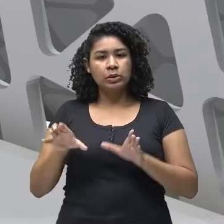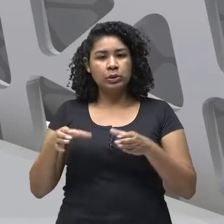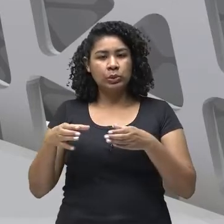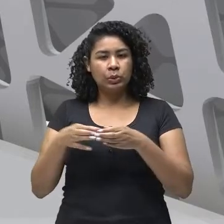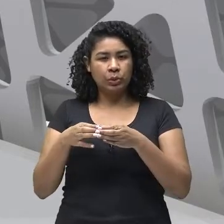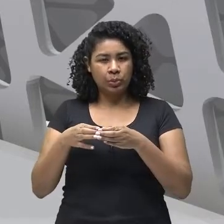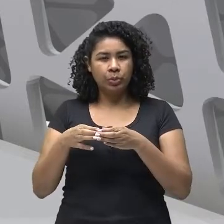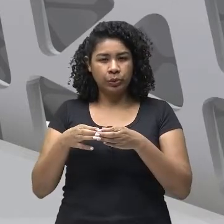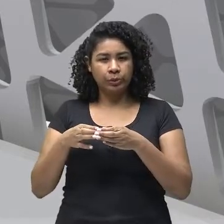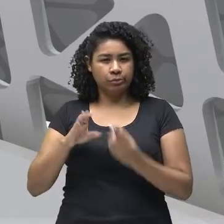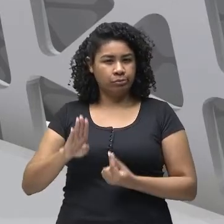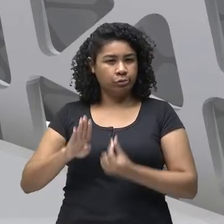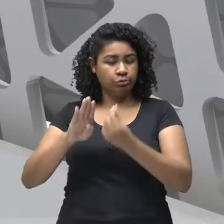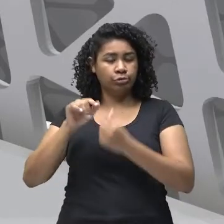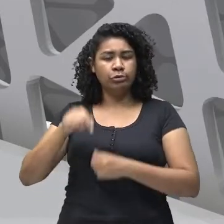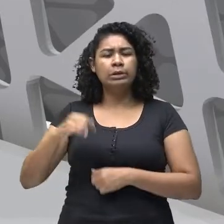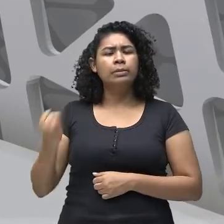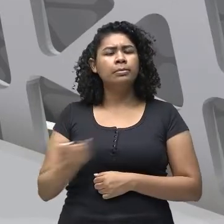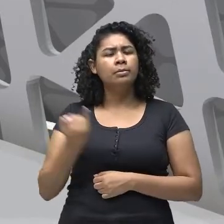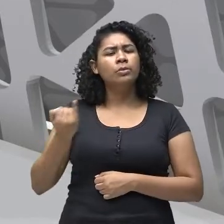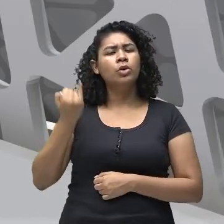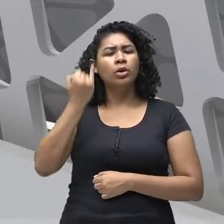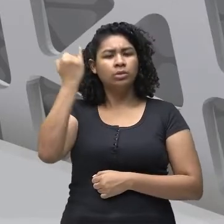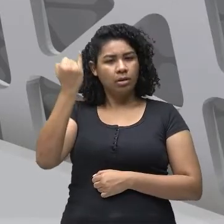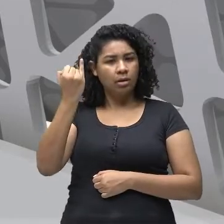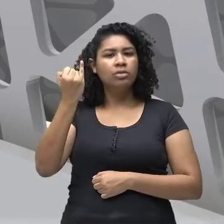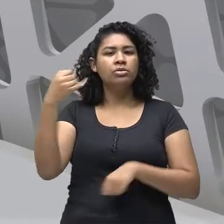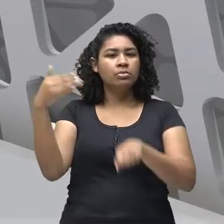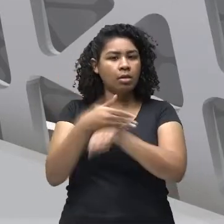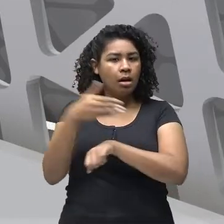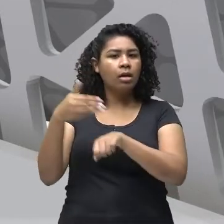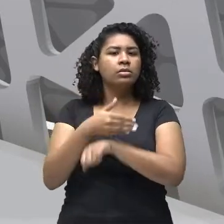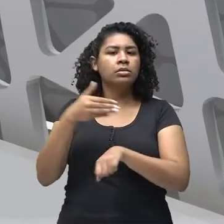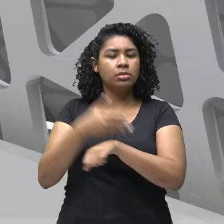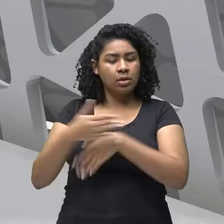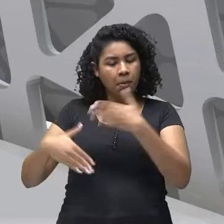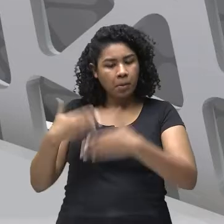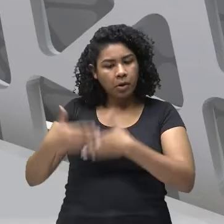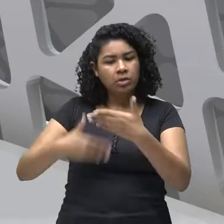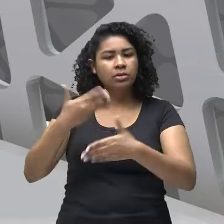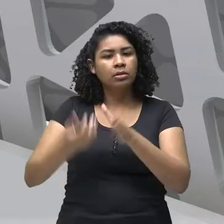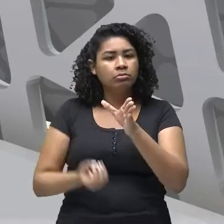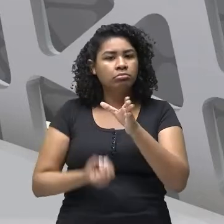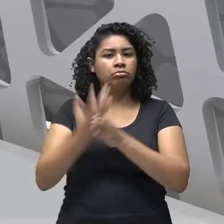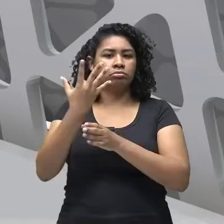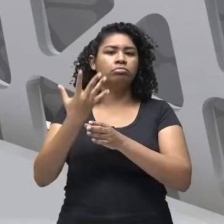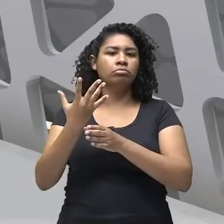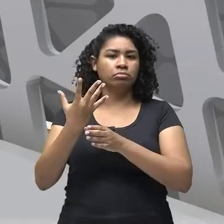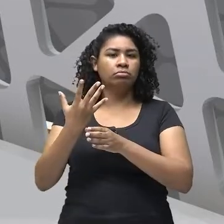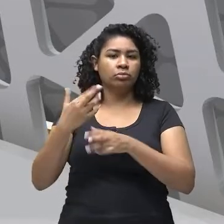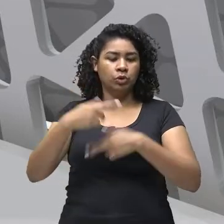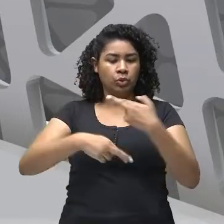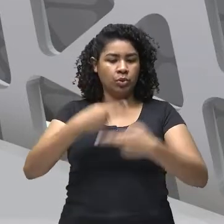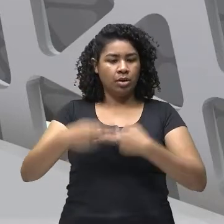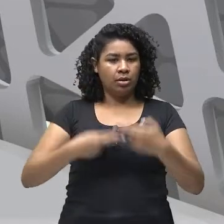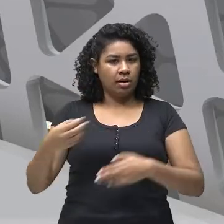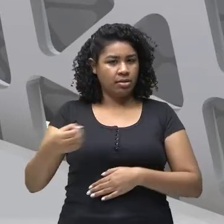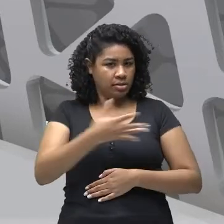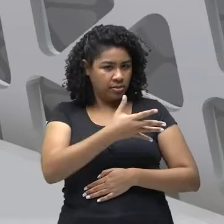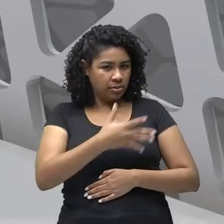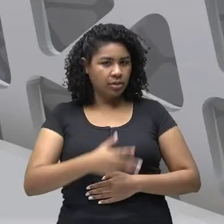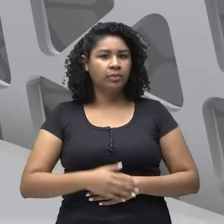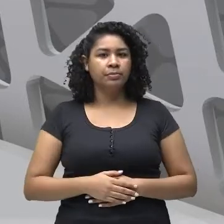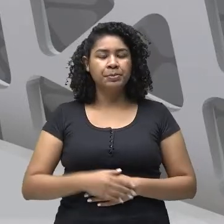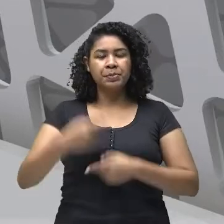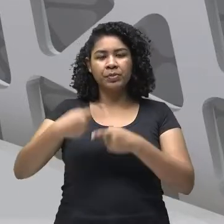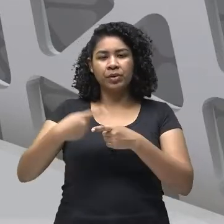uma importante participação no processo de surgimento do Renascimento. Então, aquela burguesia que anteriormente vivia